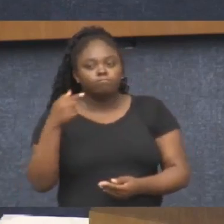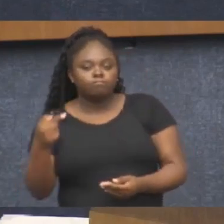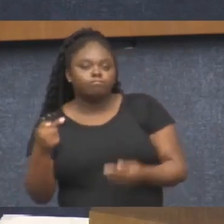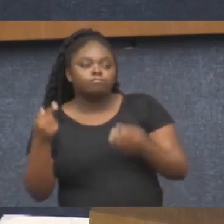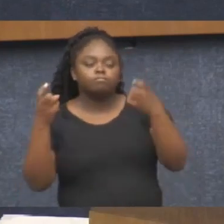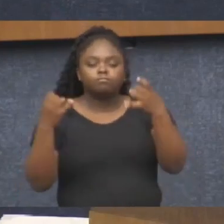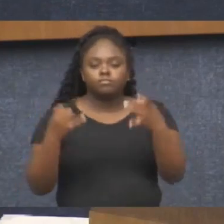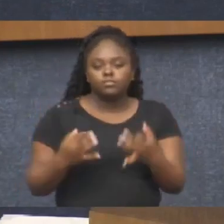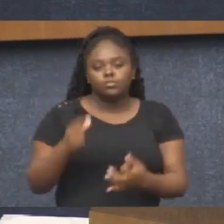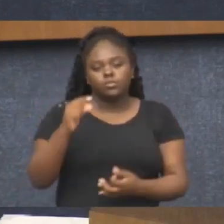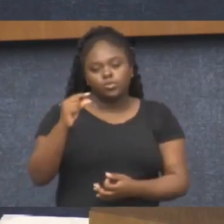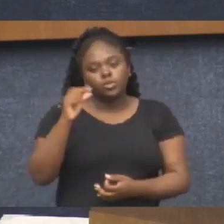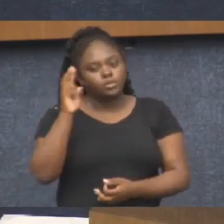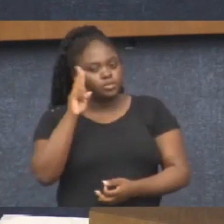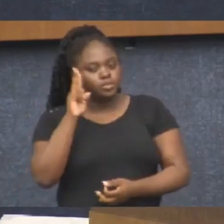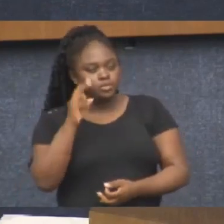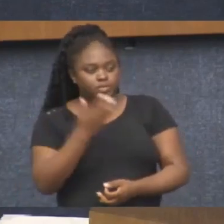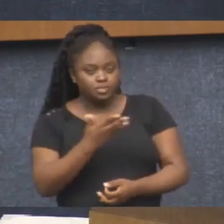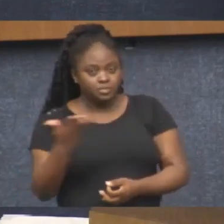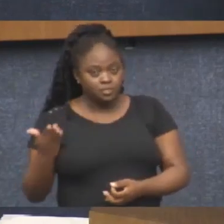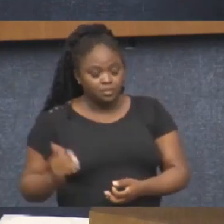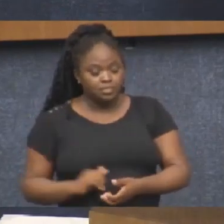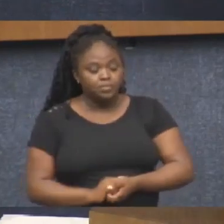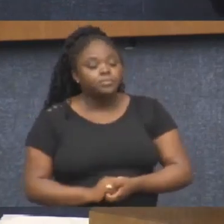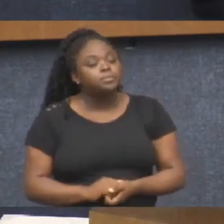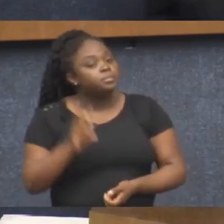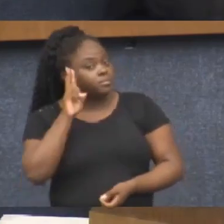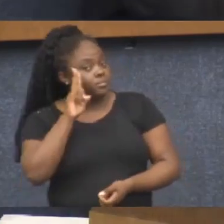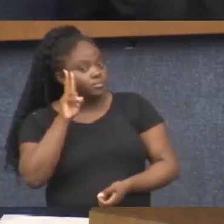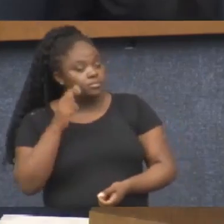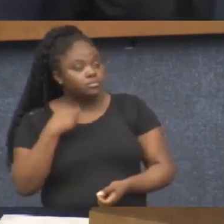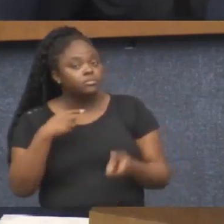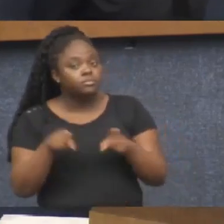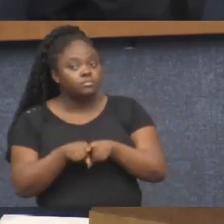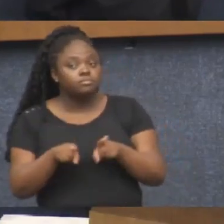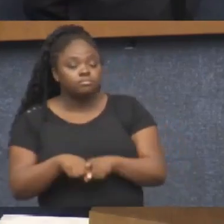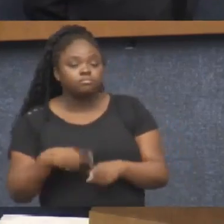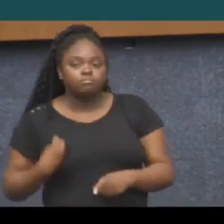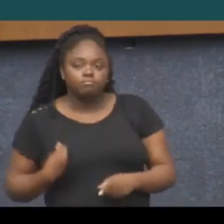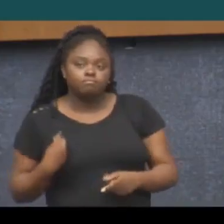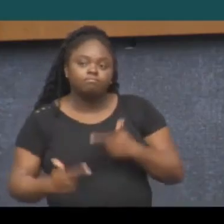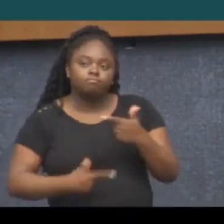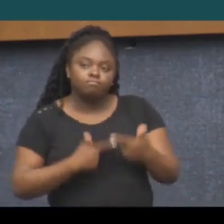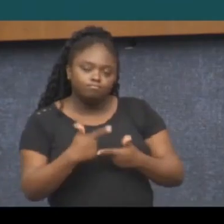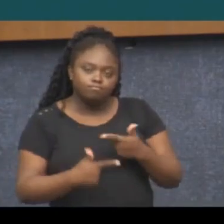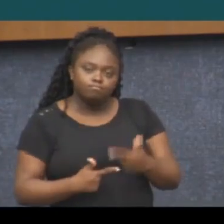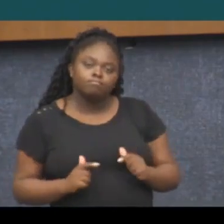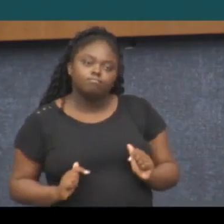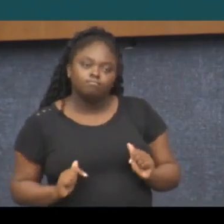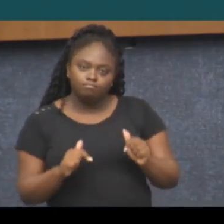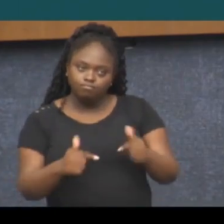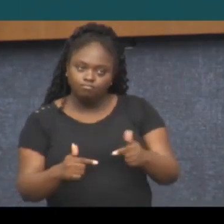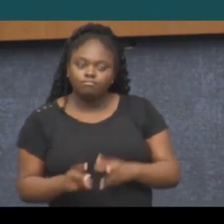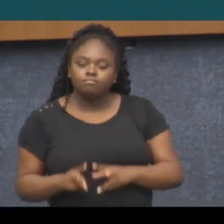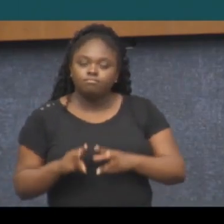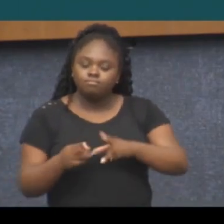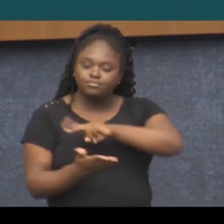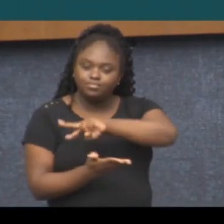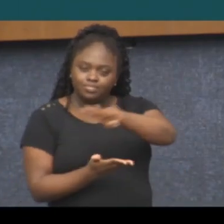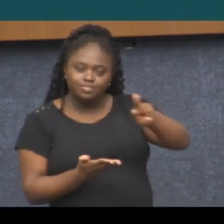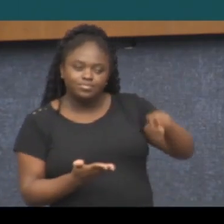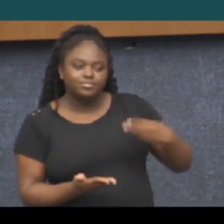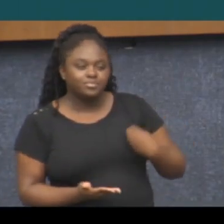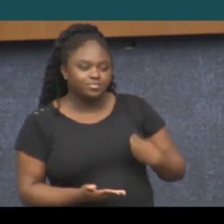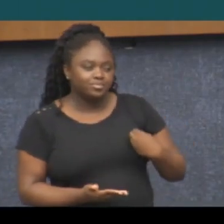para contar uma parte dessa história. Tá? Uma história que eu também fiz parte, atuando, trabalhando, assim como muitos que aqui